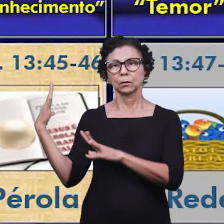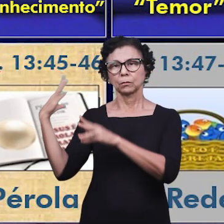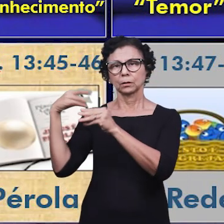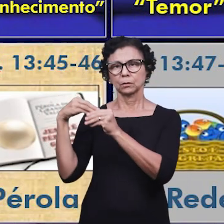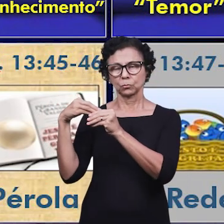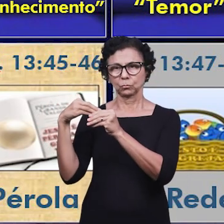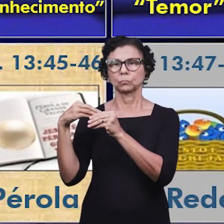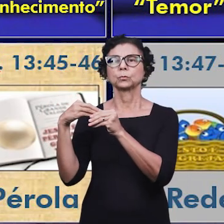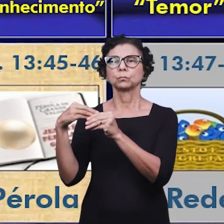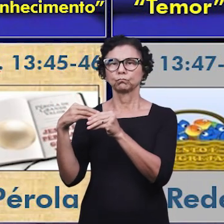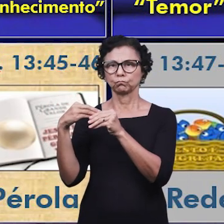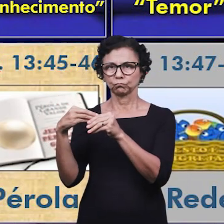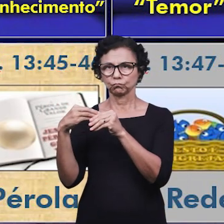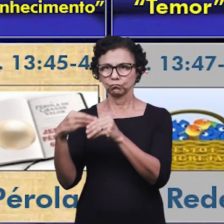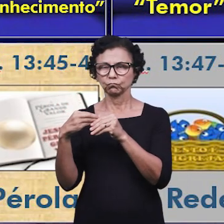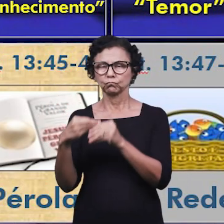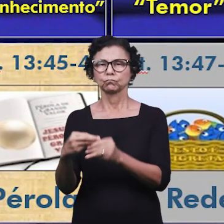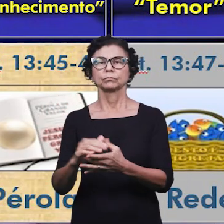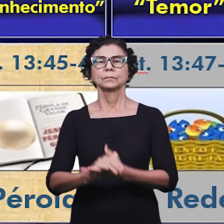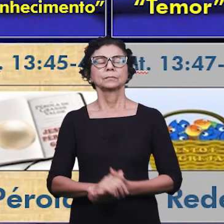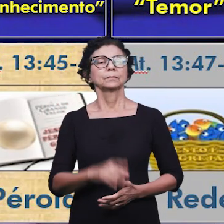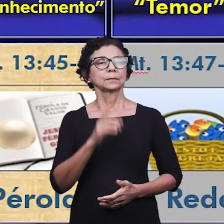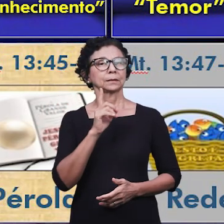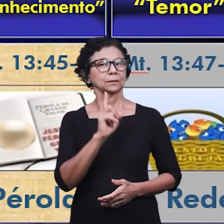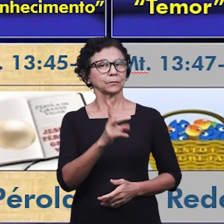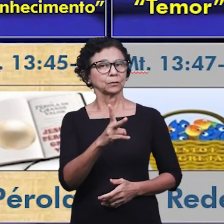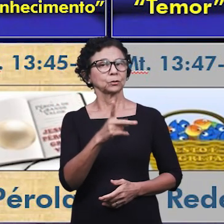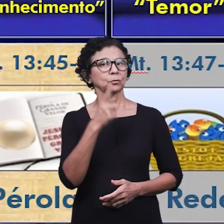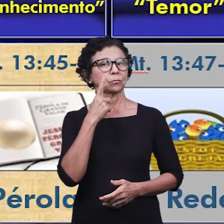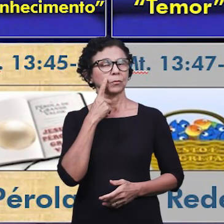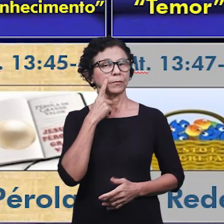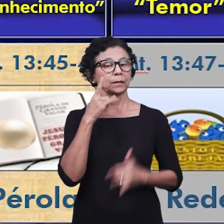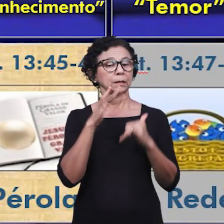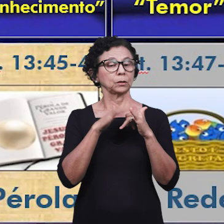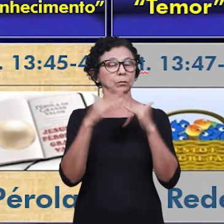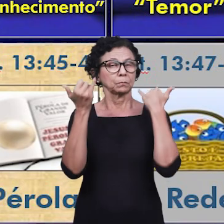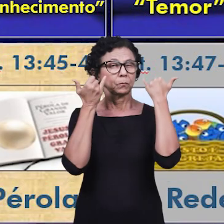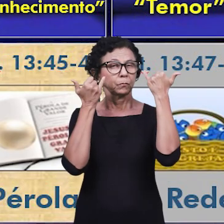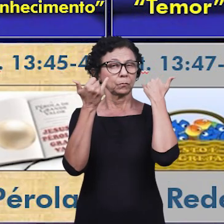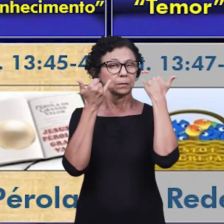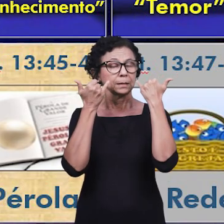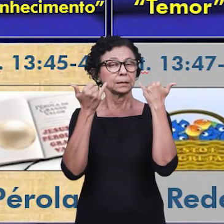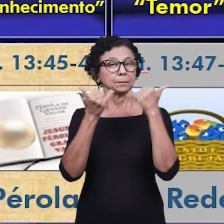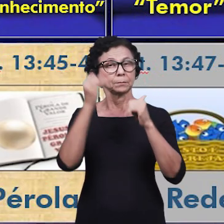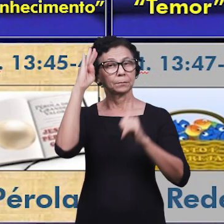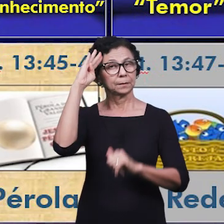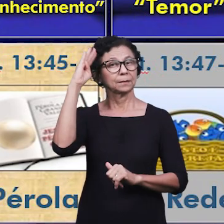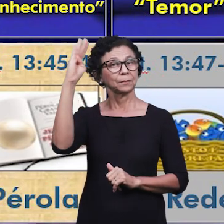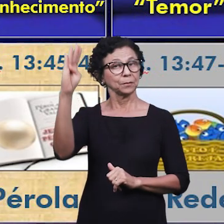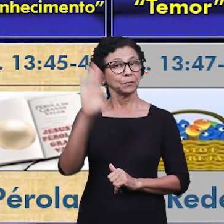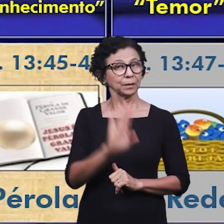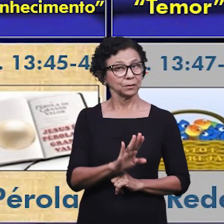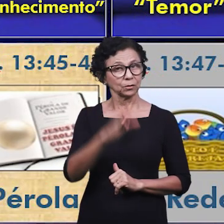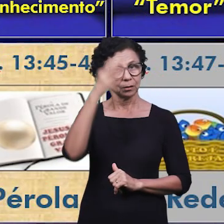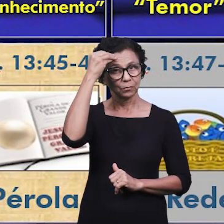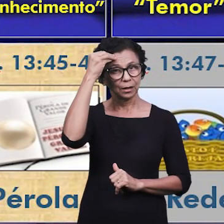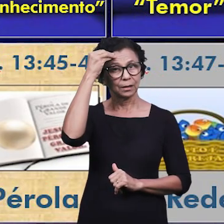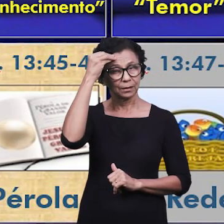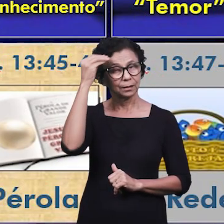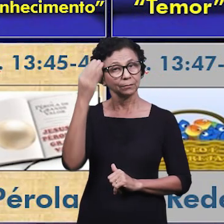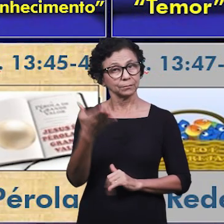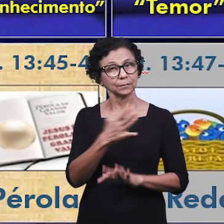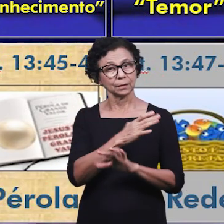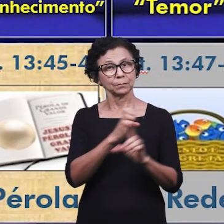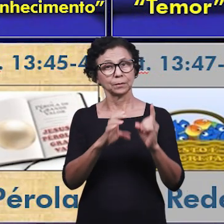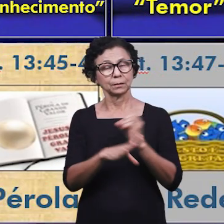resumido, mas muito mais informações você tem no nosso canal no YouTube e principalmente, guarde isso, na Escola